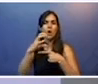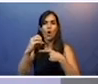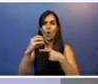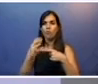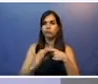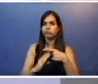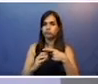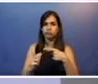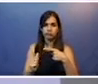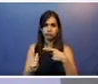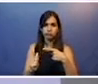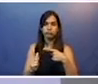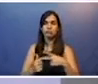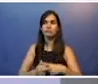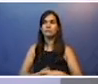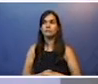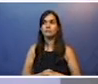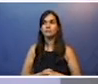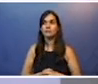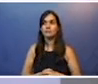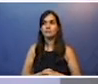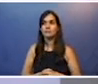dividido por cateto adjacente é tangente.